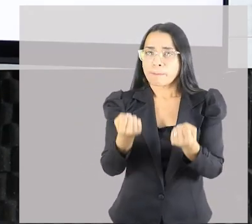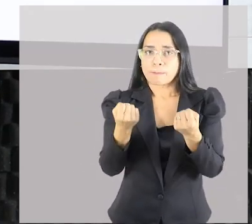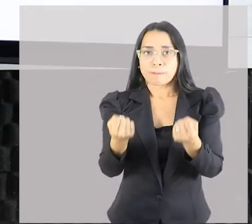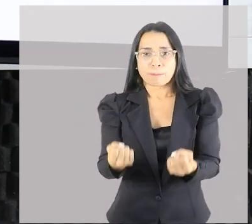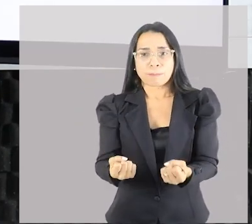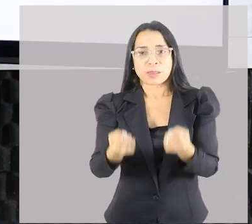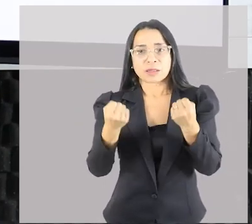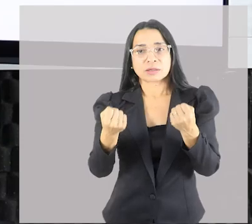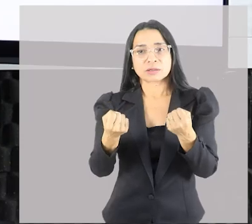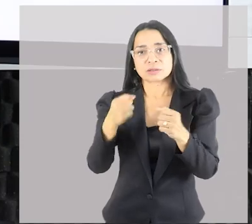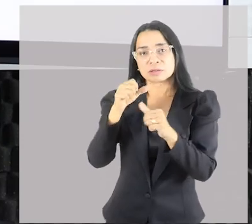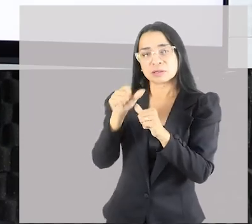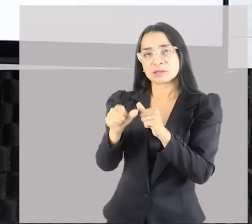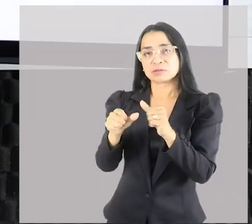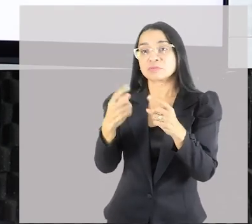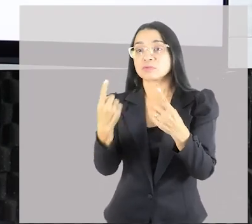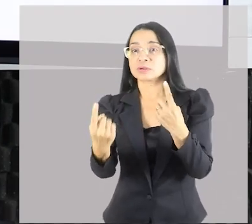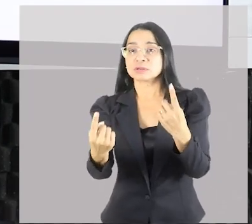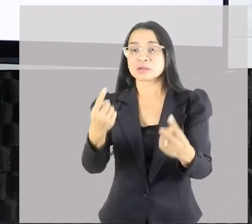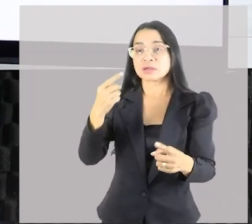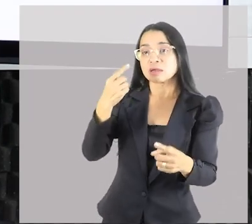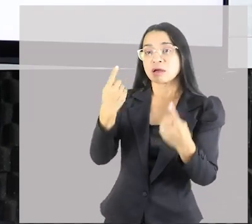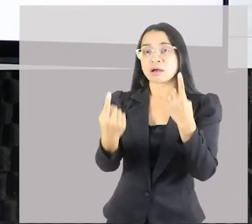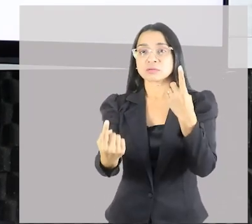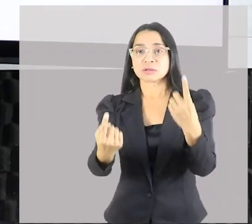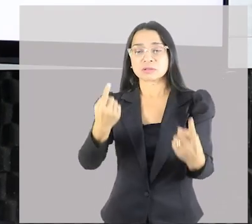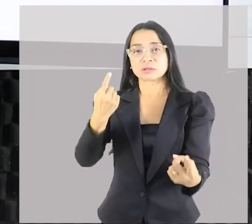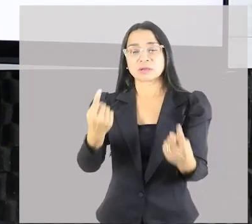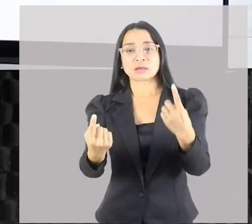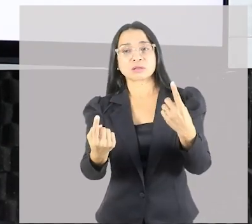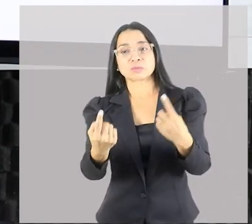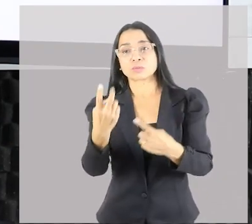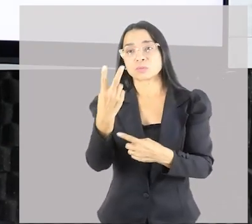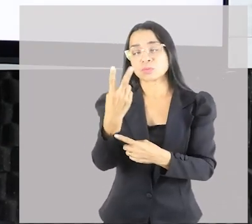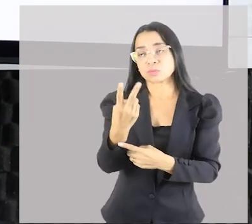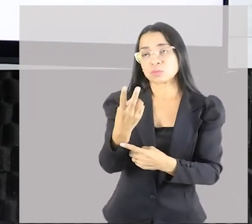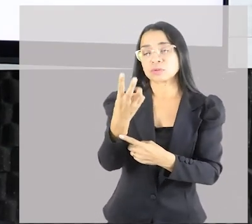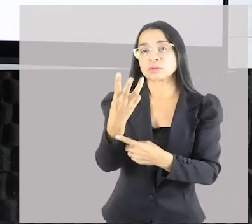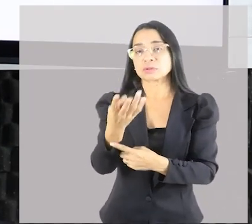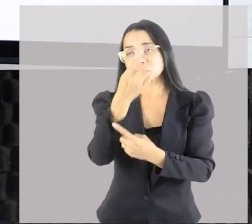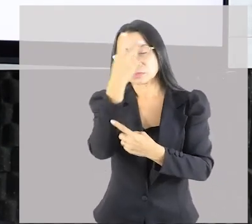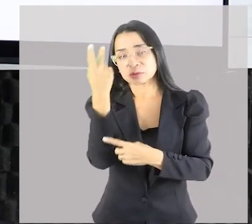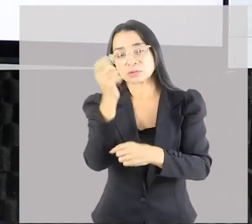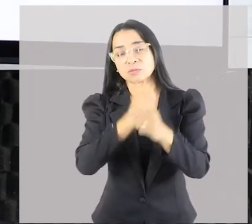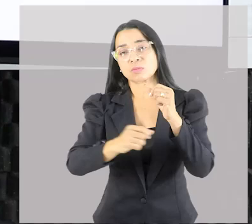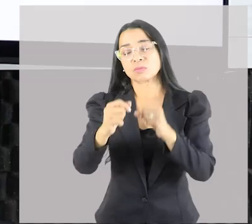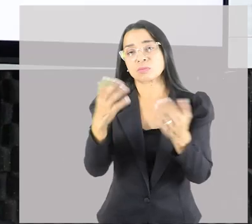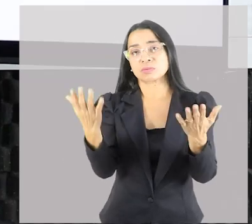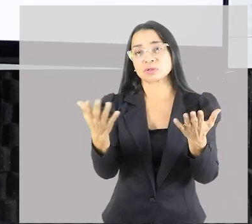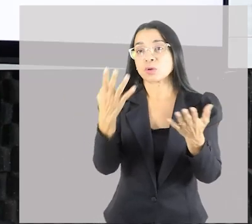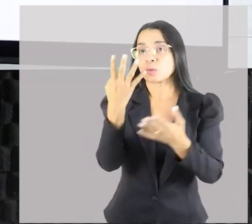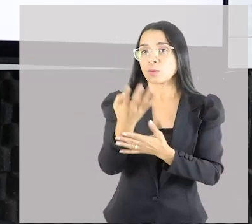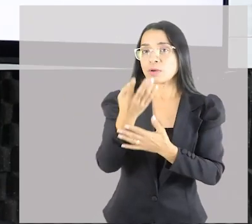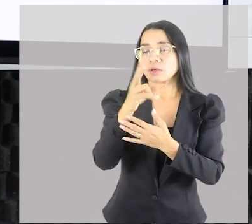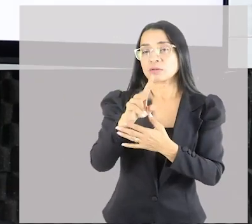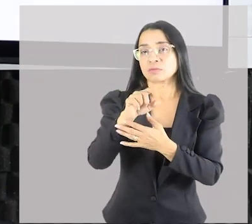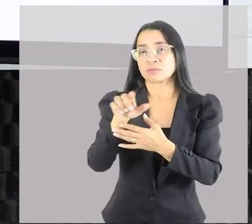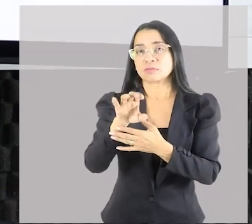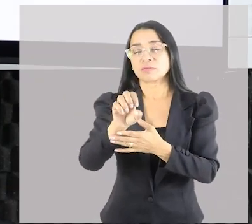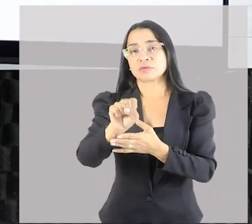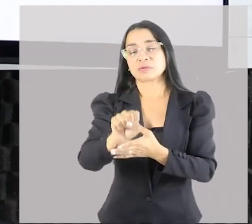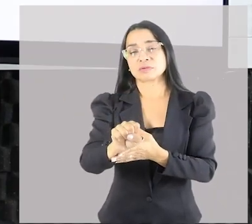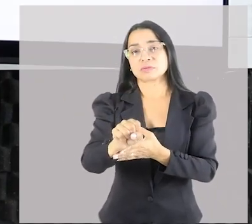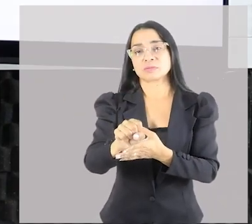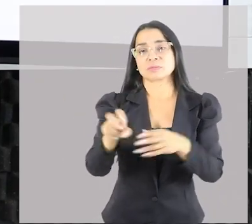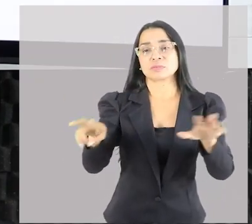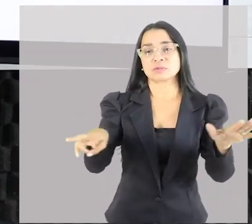vão se revezando em 2, 3 pessoas, quase 2, 3 horas, dançando 3, 4 vezes à noite, 4 vezes por semana, às vezes o mês inteiro